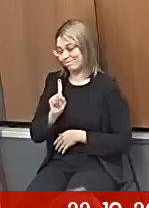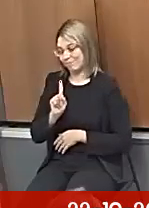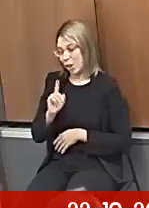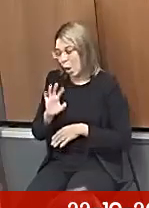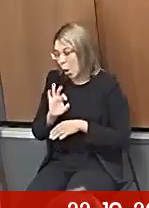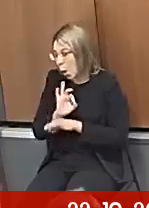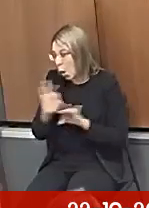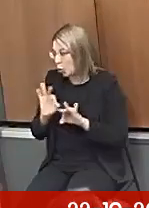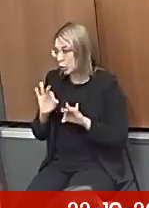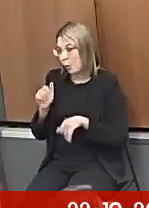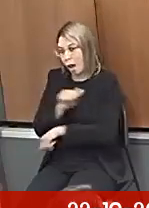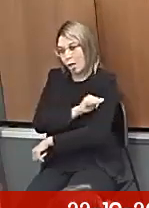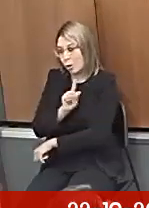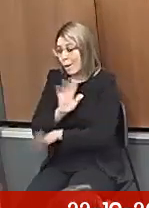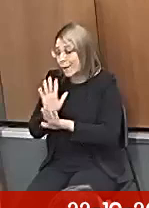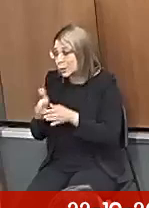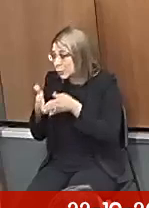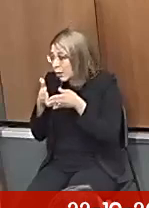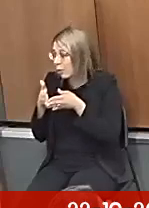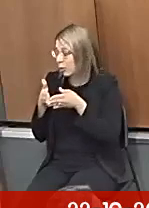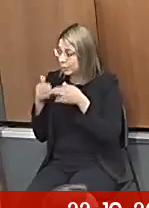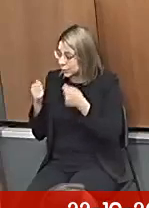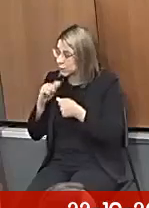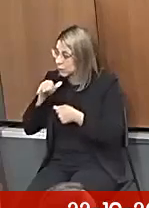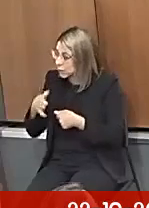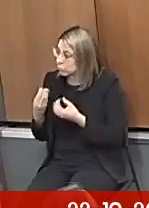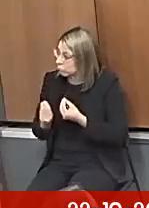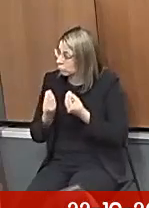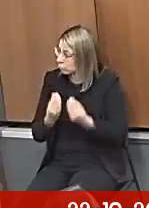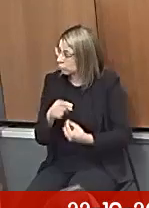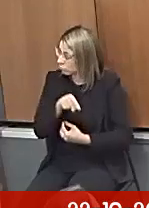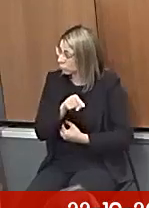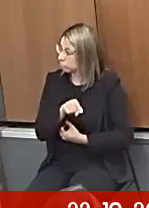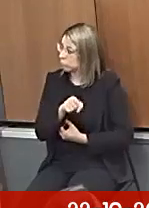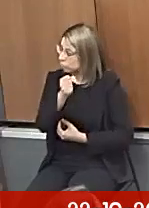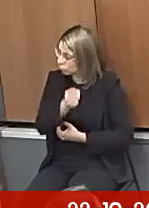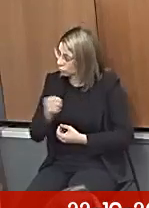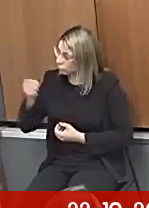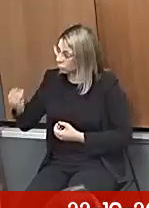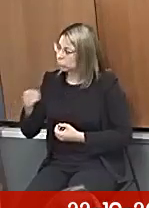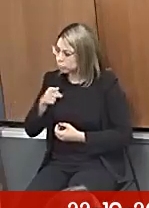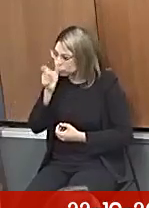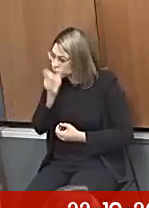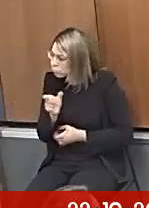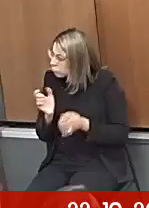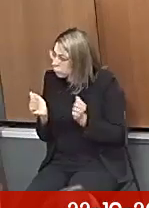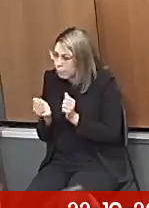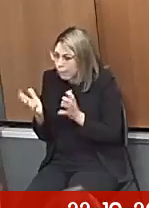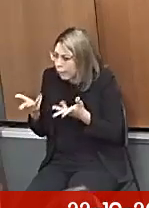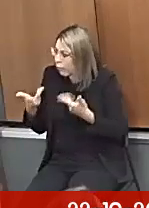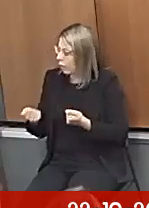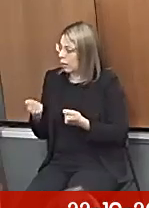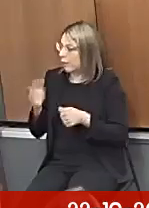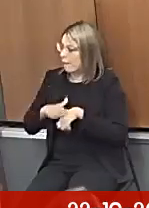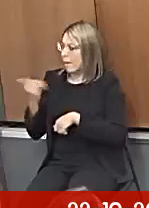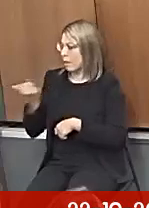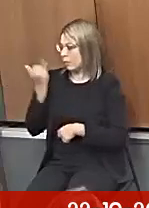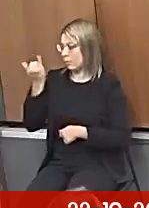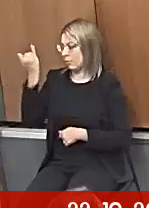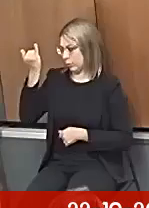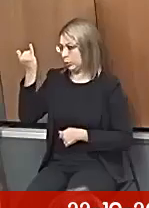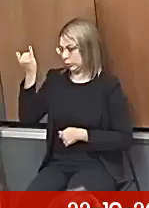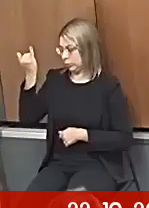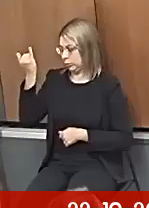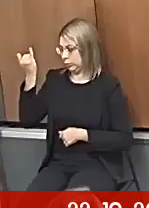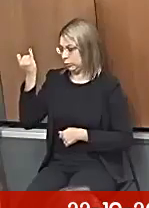nessa escola, mas não percam a oportunidade de terem um brilhante ser humano, que é o que é mais importante quando a gente